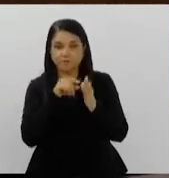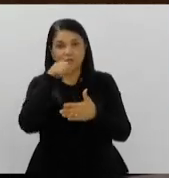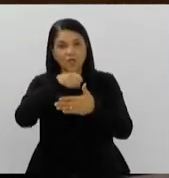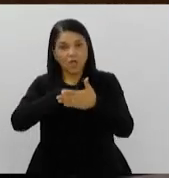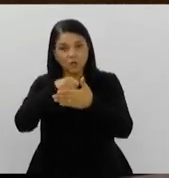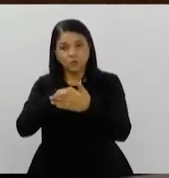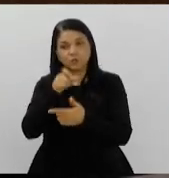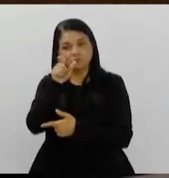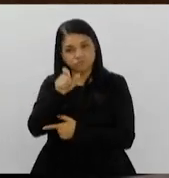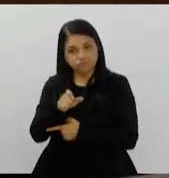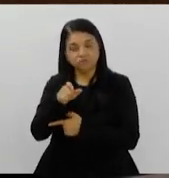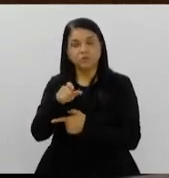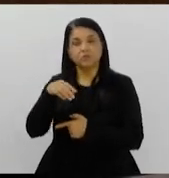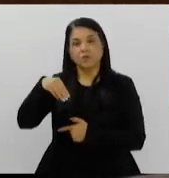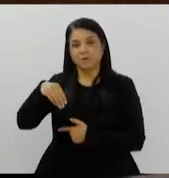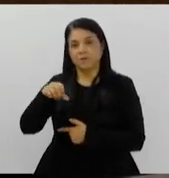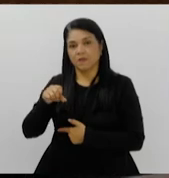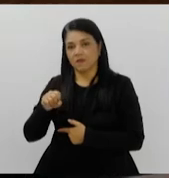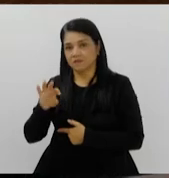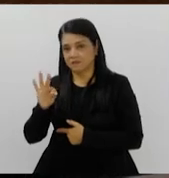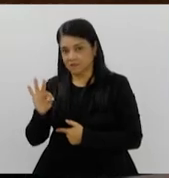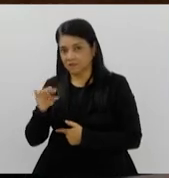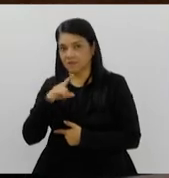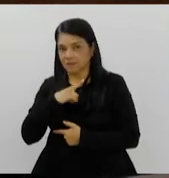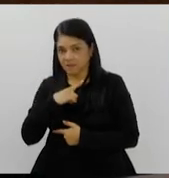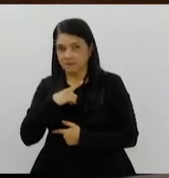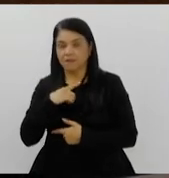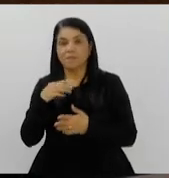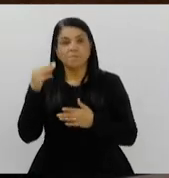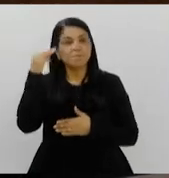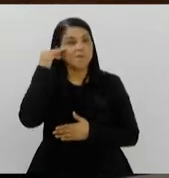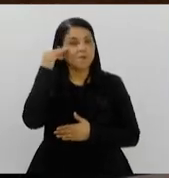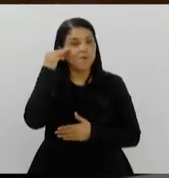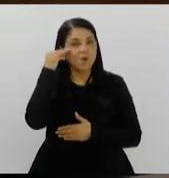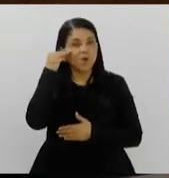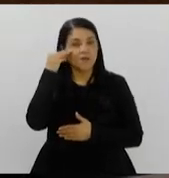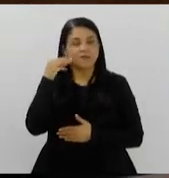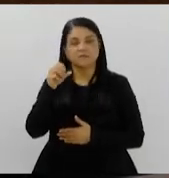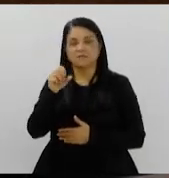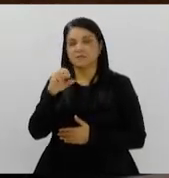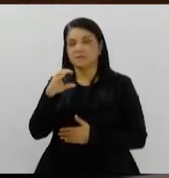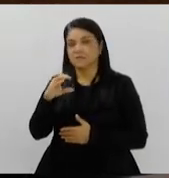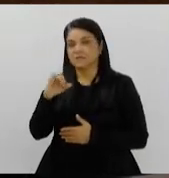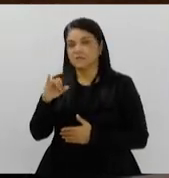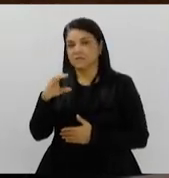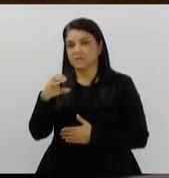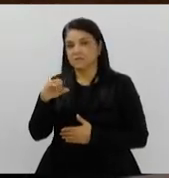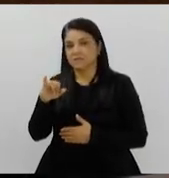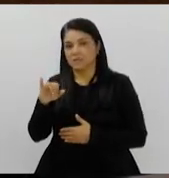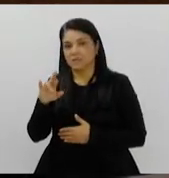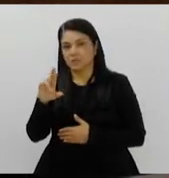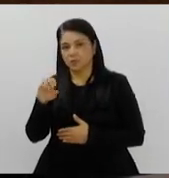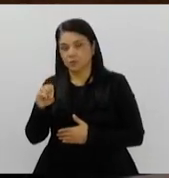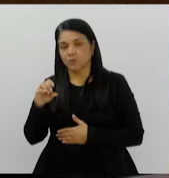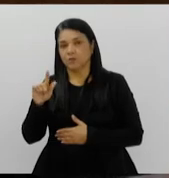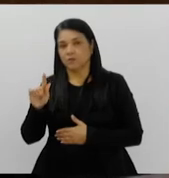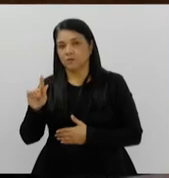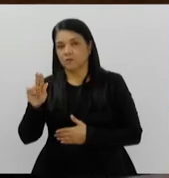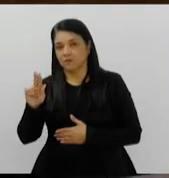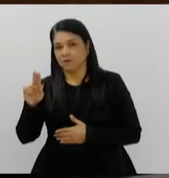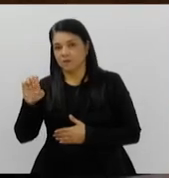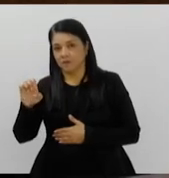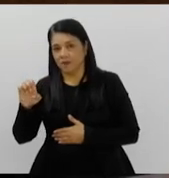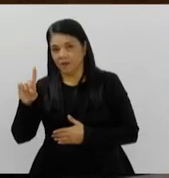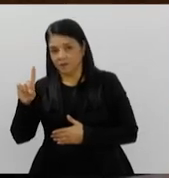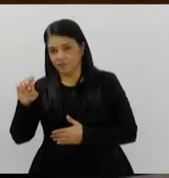Vossa Excelência e do MST trazem, que é a memória de Cícero Guedes. Cícero presente,